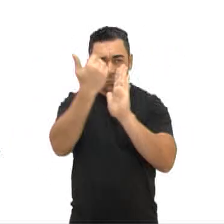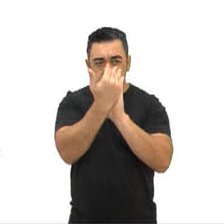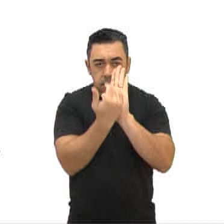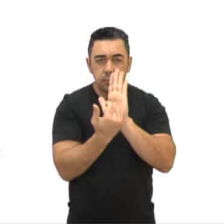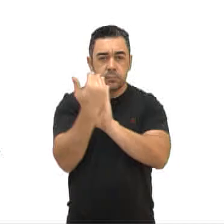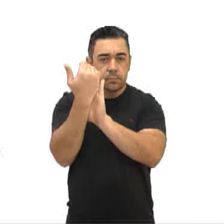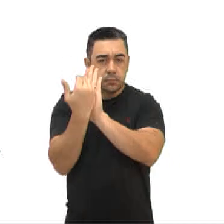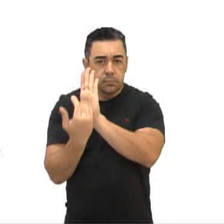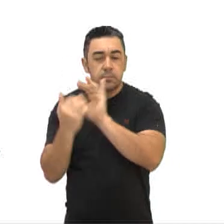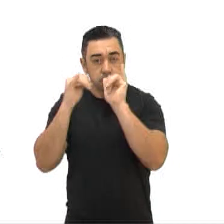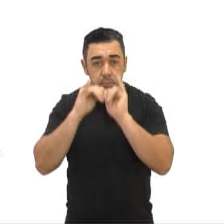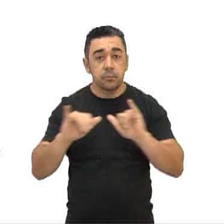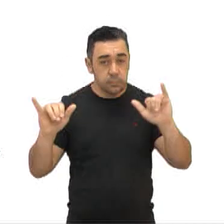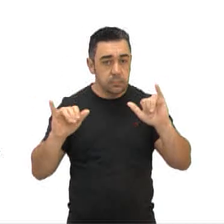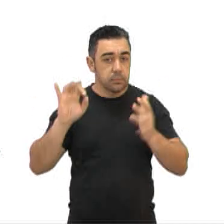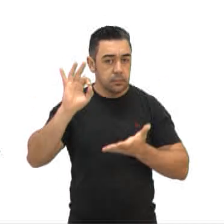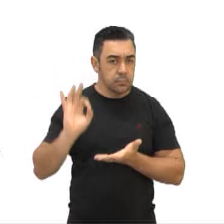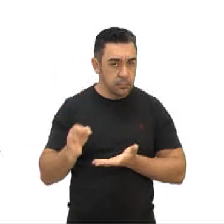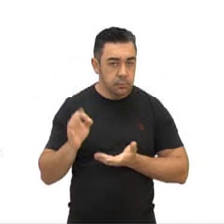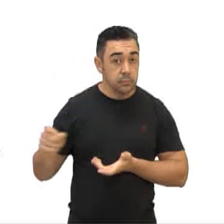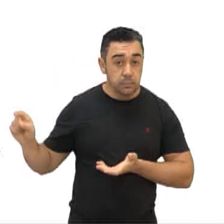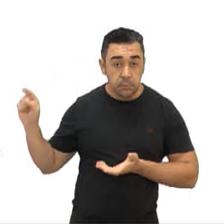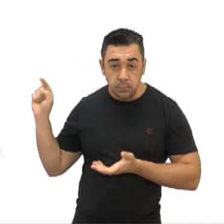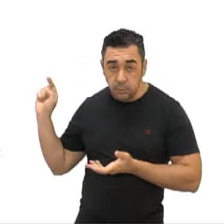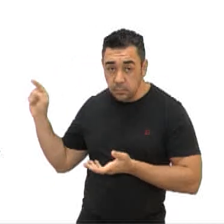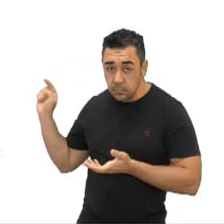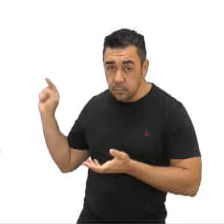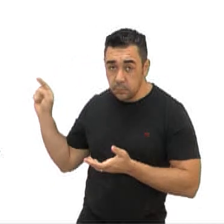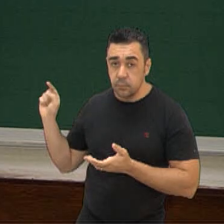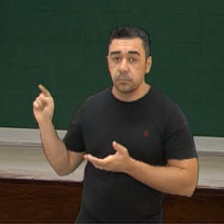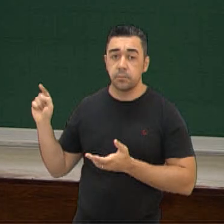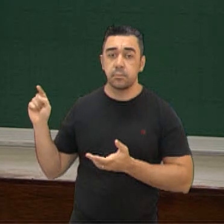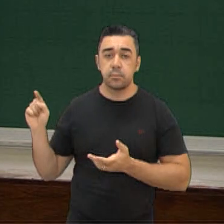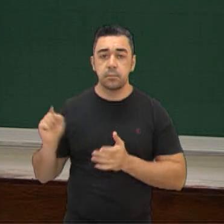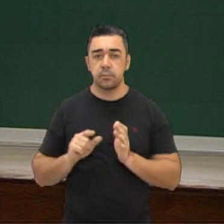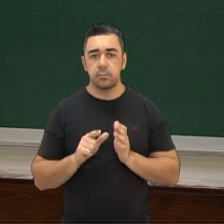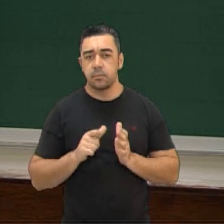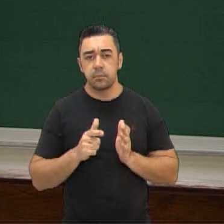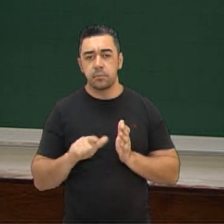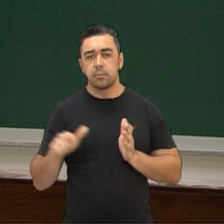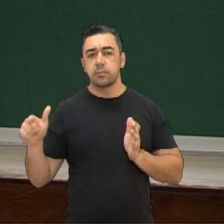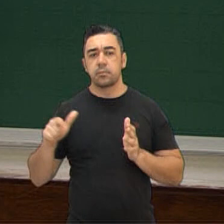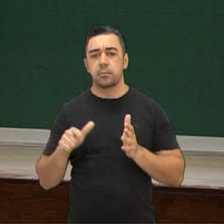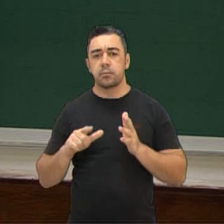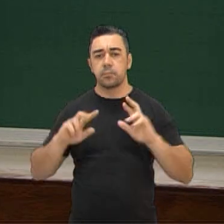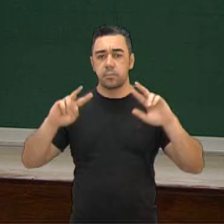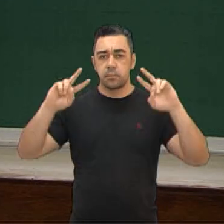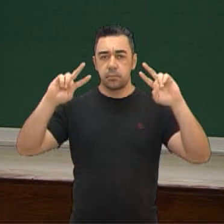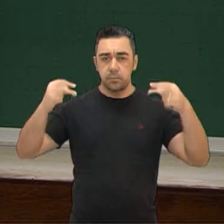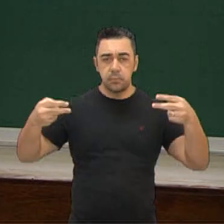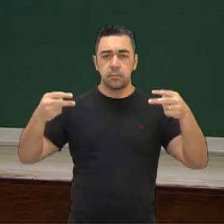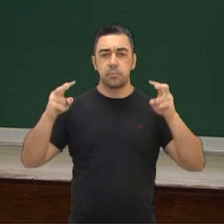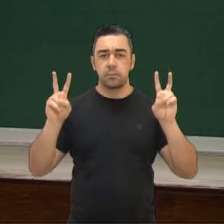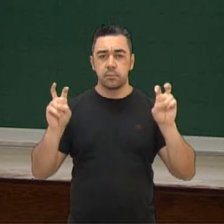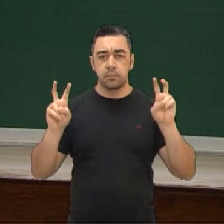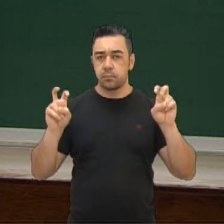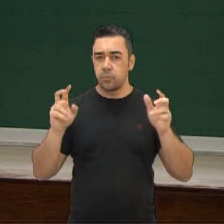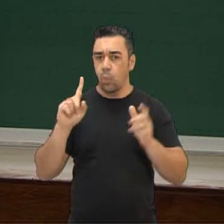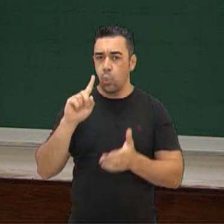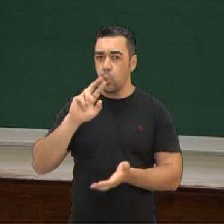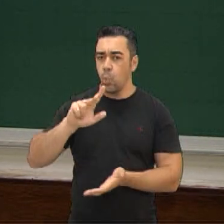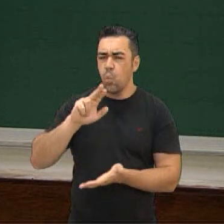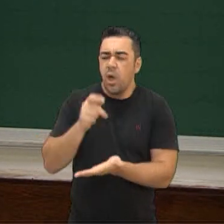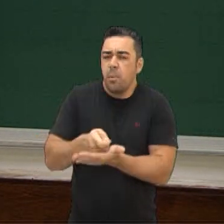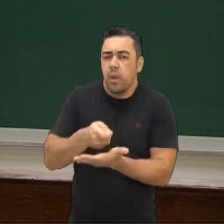a notícia em si. Aqui não está o antetítulo, não é obrigatório, não é fixo